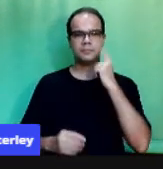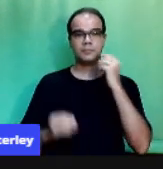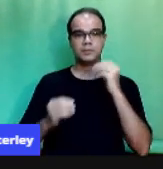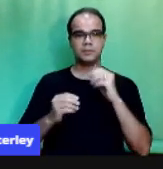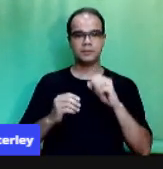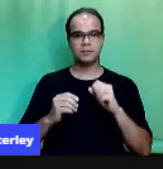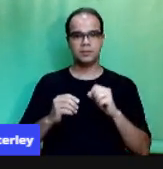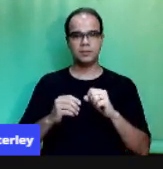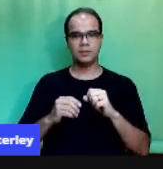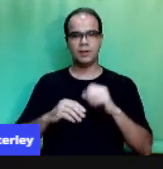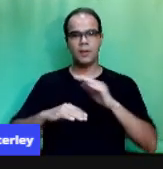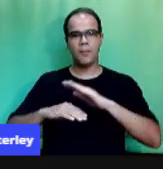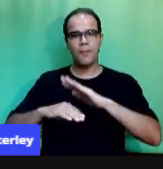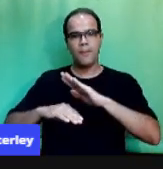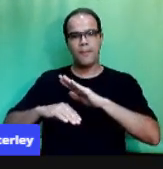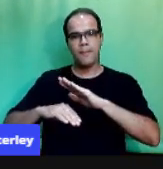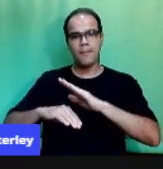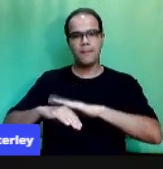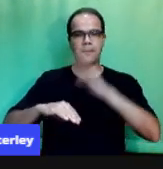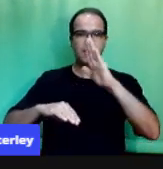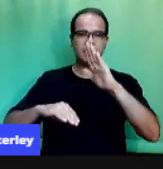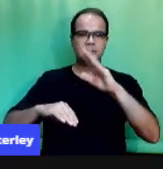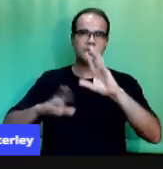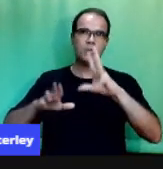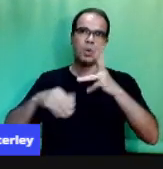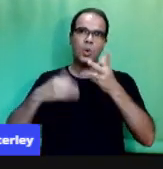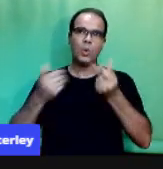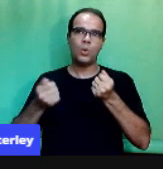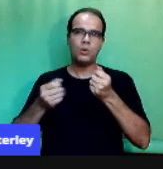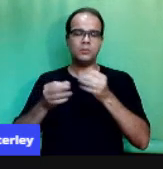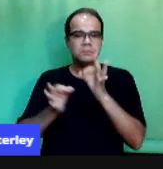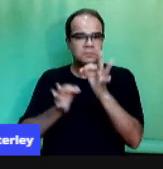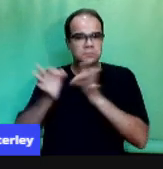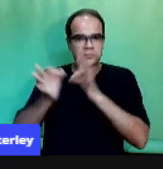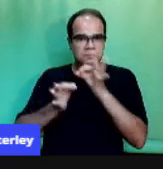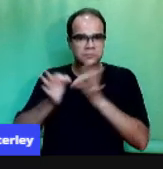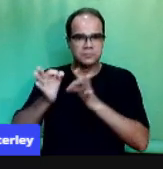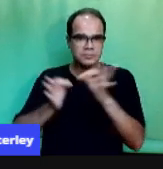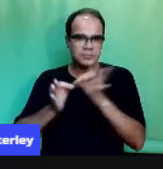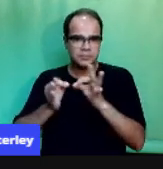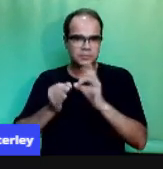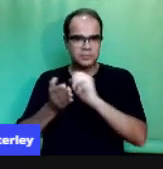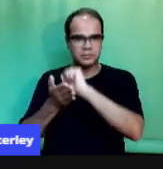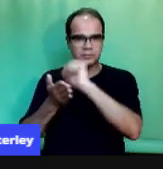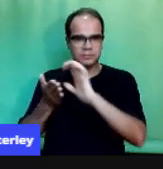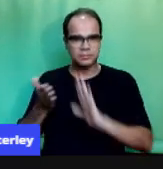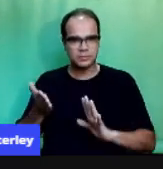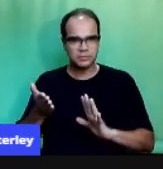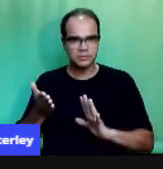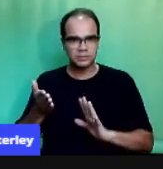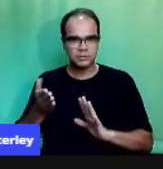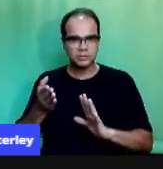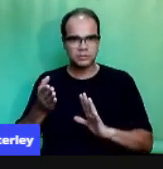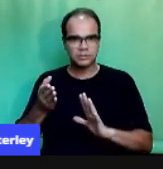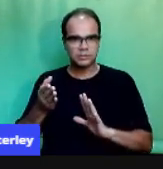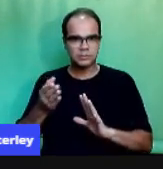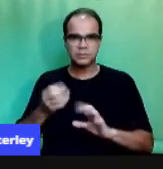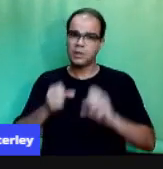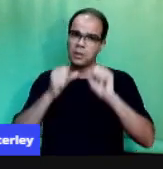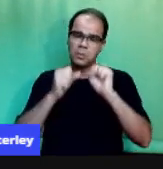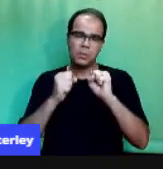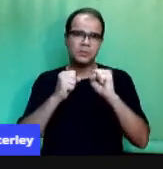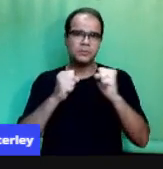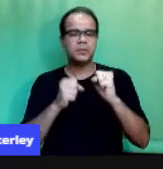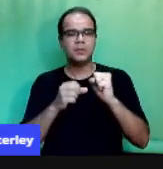Adicionar ou criar materiais. É possível, então, criar arquivos, né?